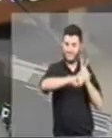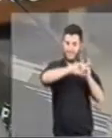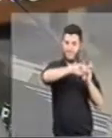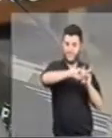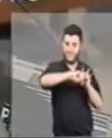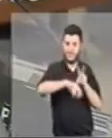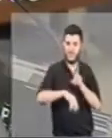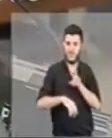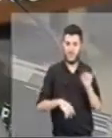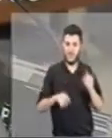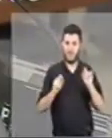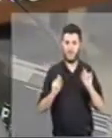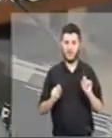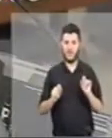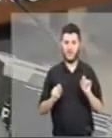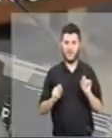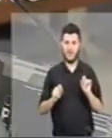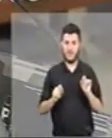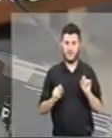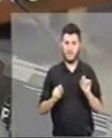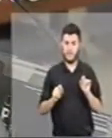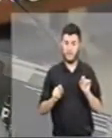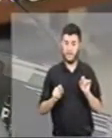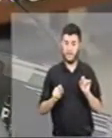desconstituída ainda